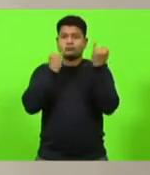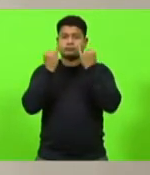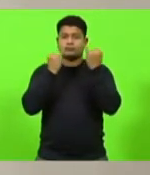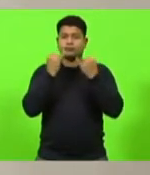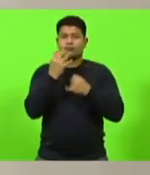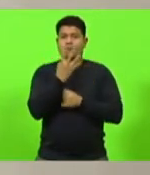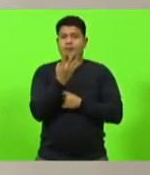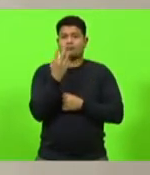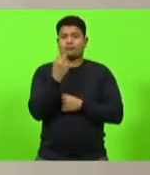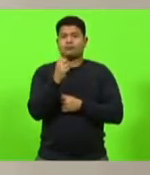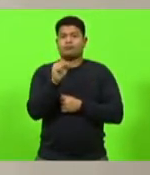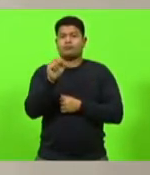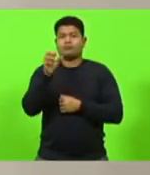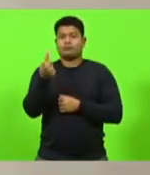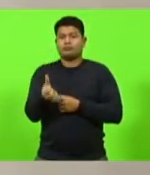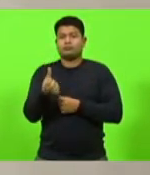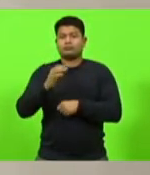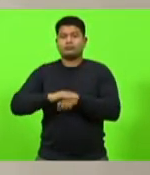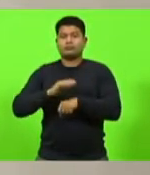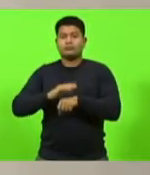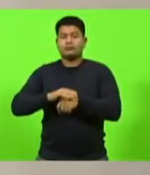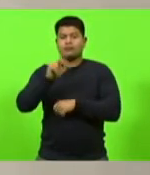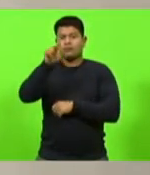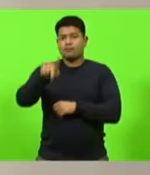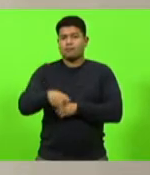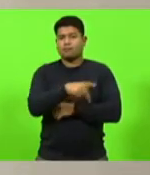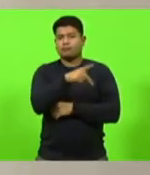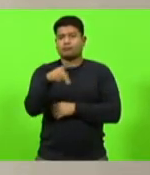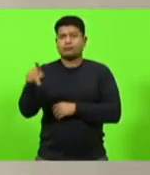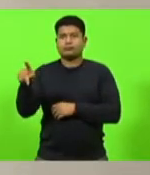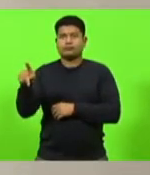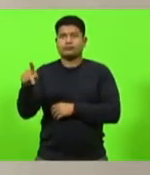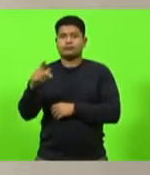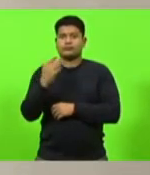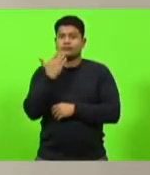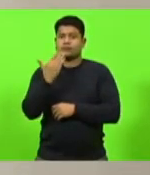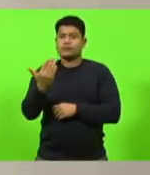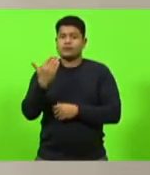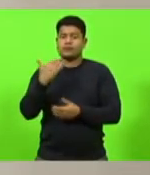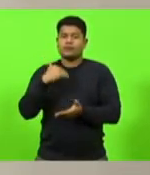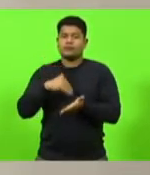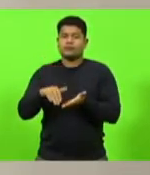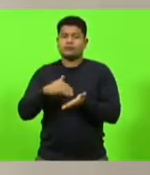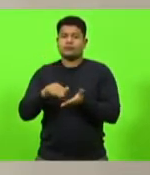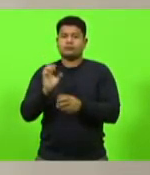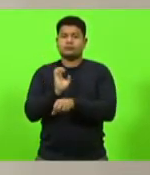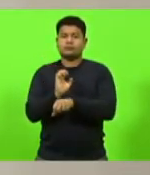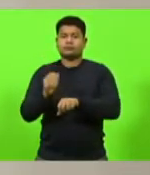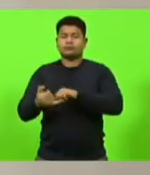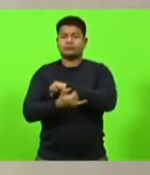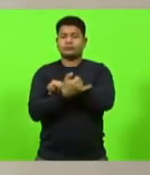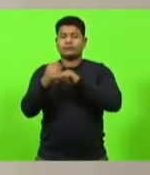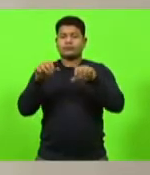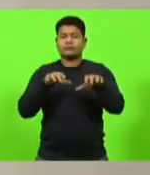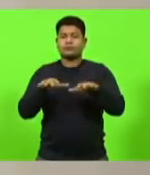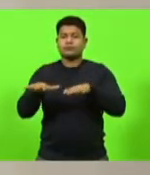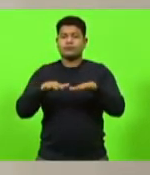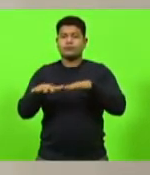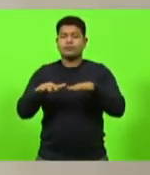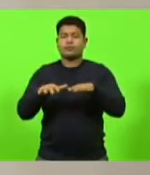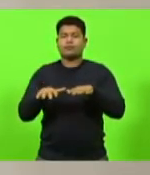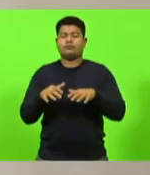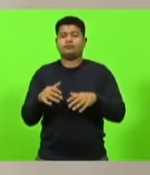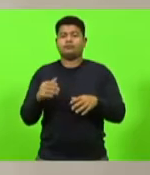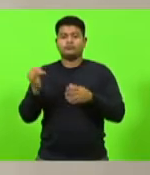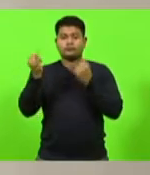informação 486, autor deputado Padre Pedro Baldiceira, solicitando ao secretário de Estado da Infraestrutura e Mobilidade informações acerca da